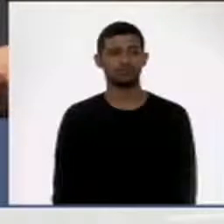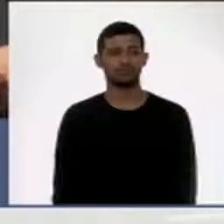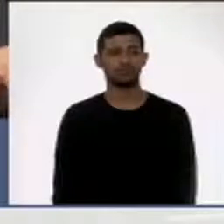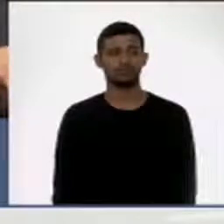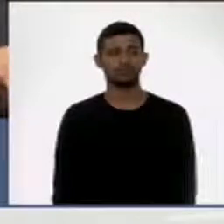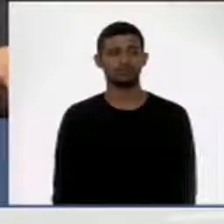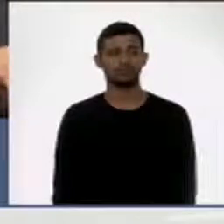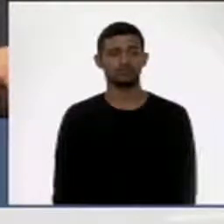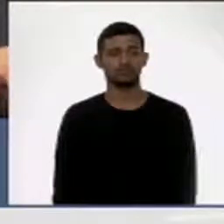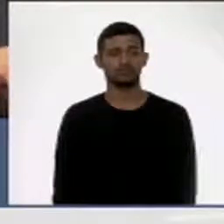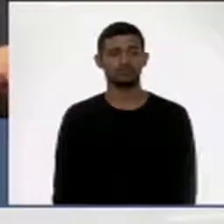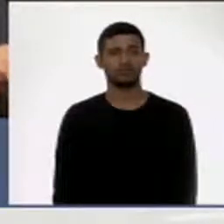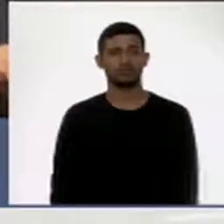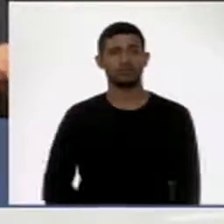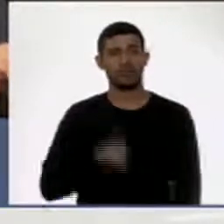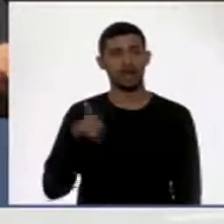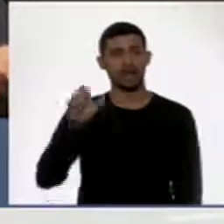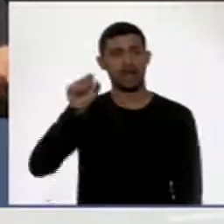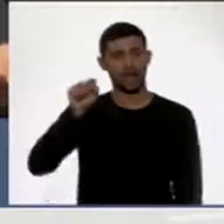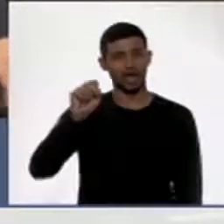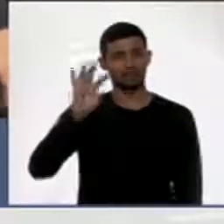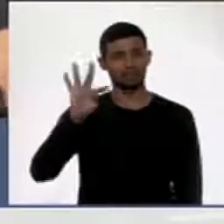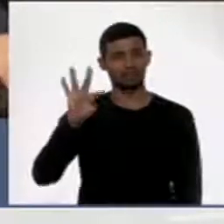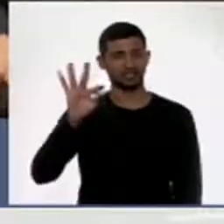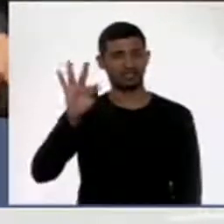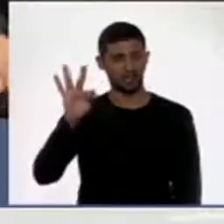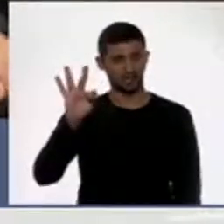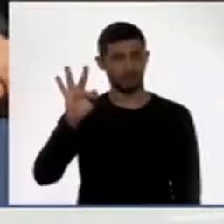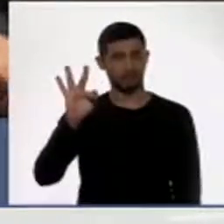o Supremo Tribunal Federal,